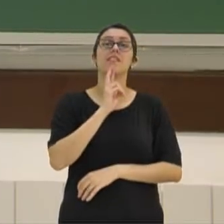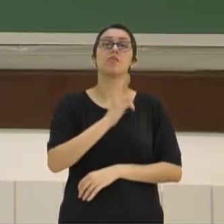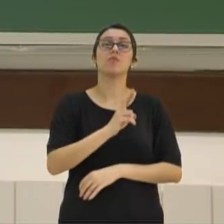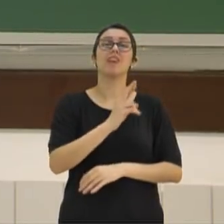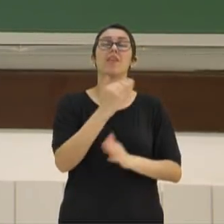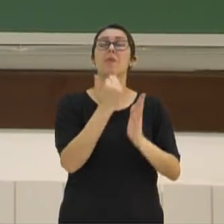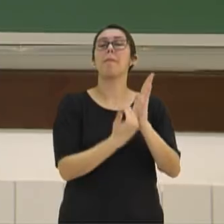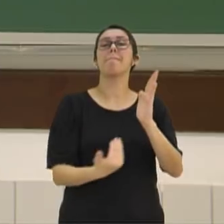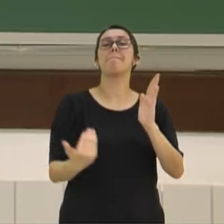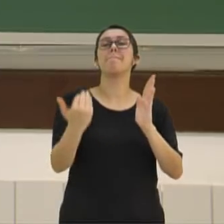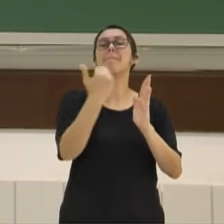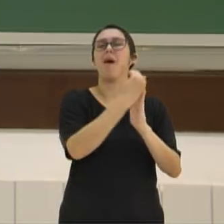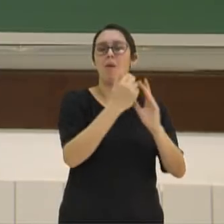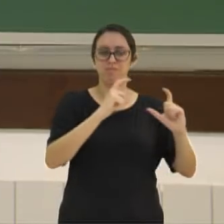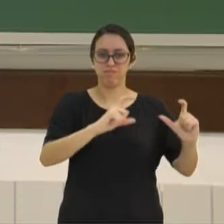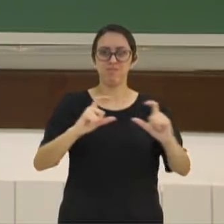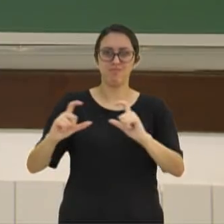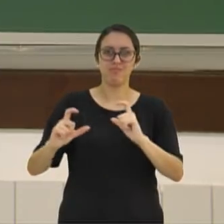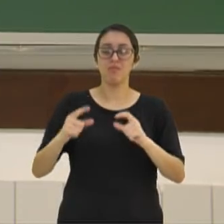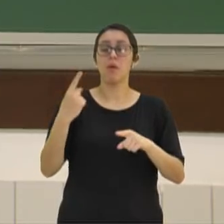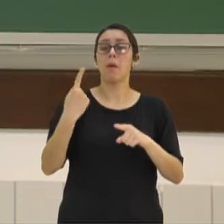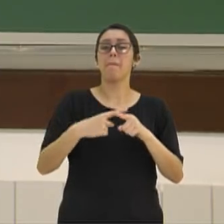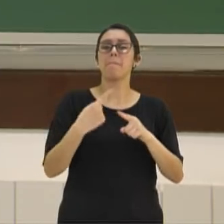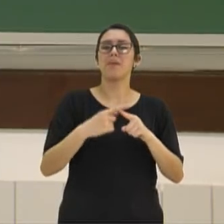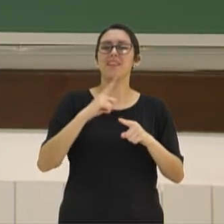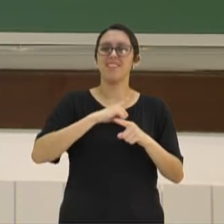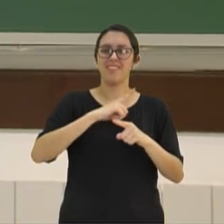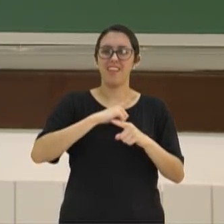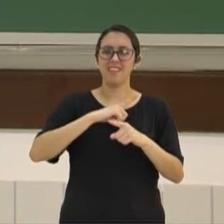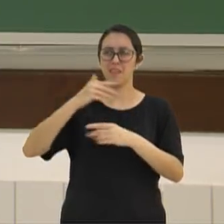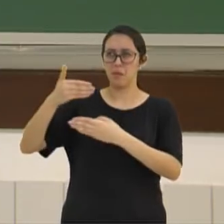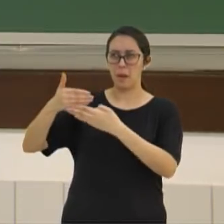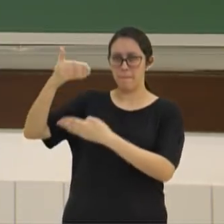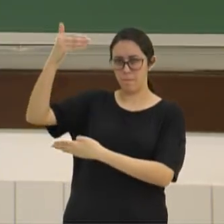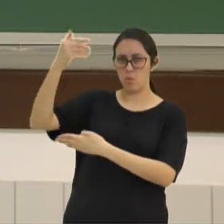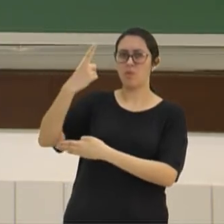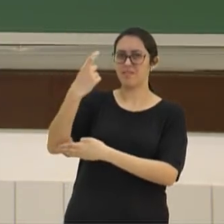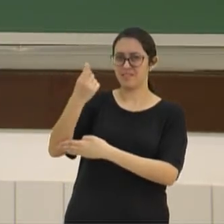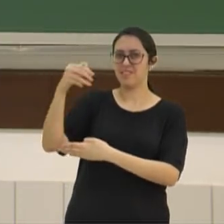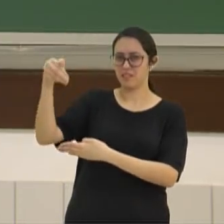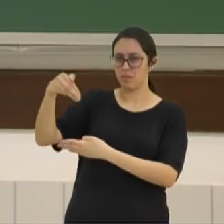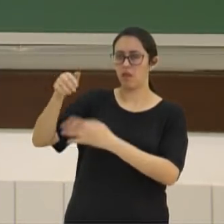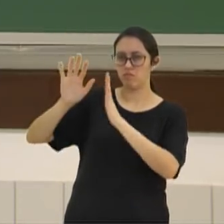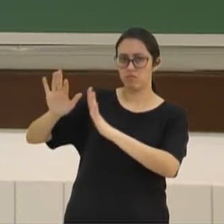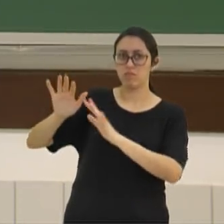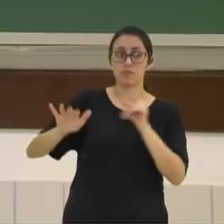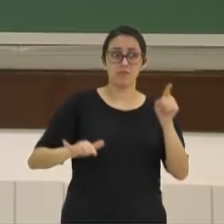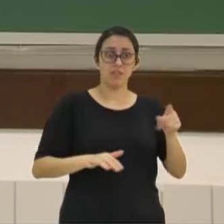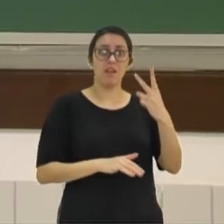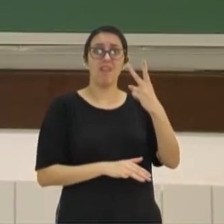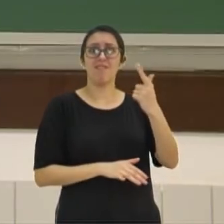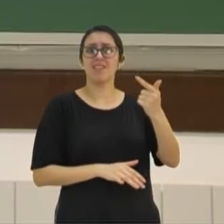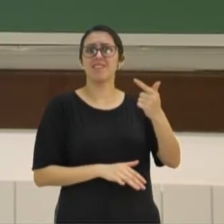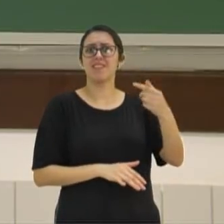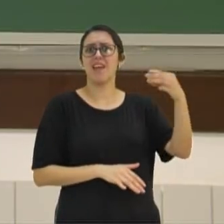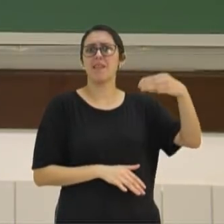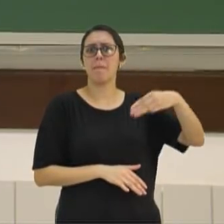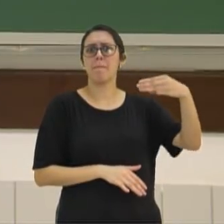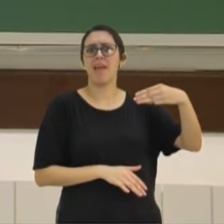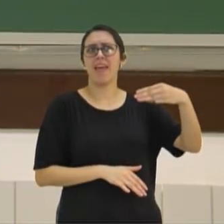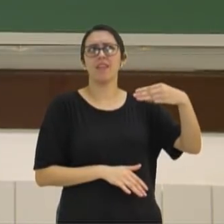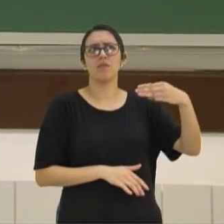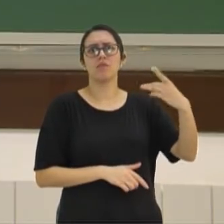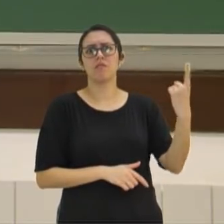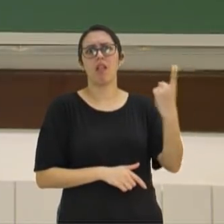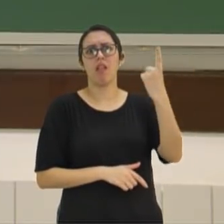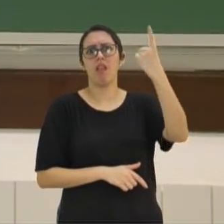maior de tijolos. Por quê? Porque ele fez 16 metros. Se ele vai construir 27 metros e vai manter a mesma altura, né?